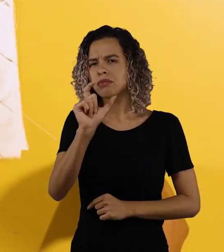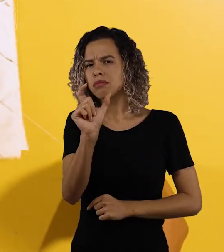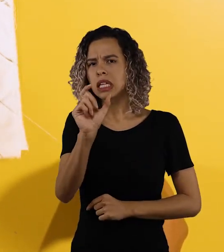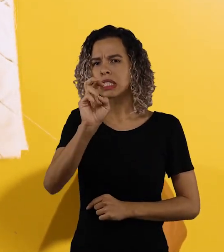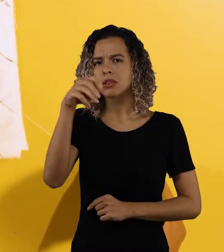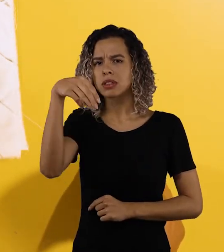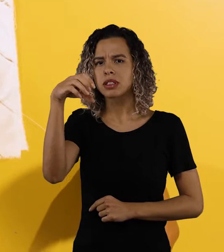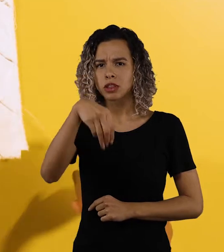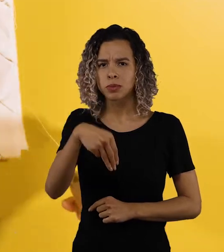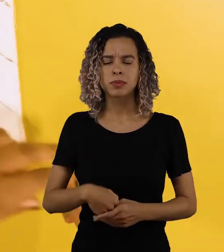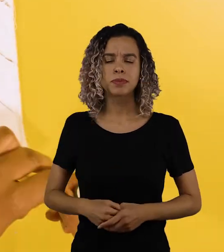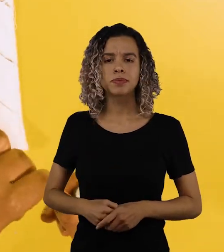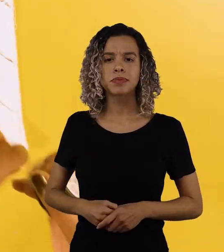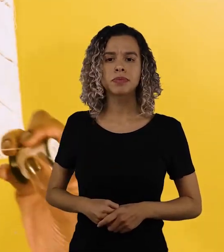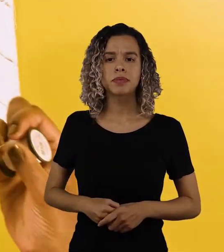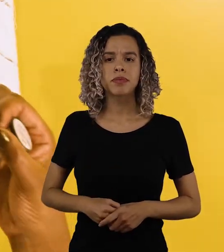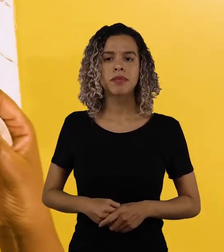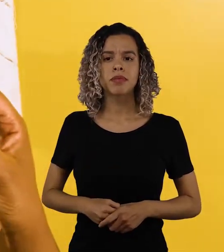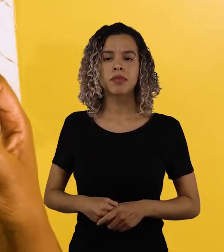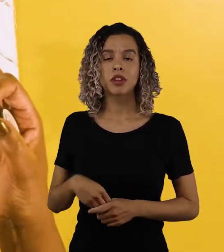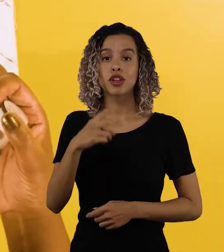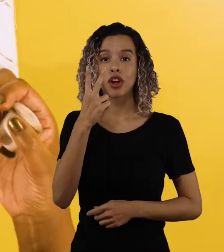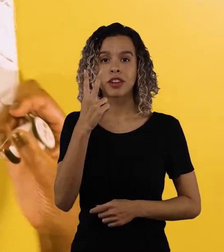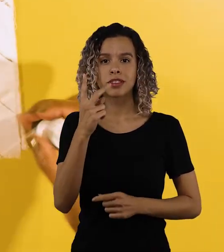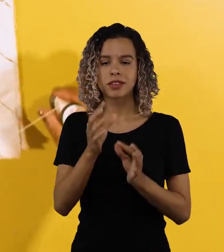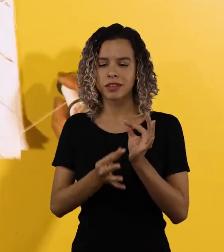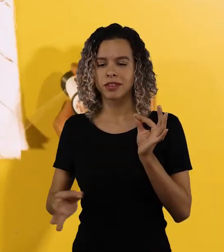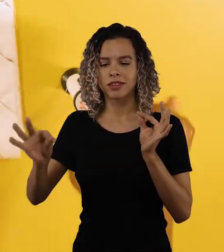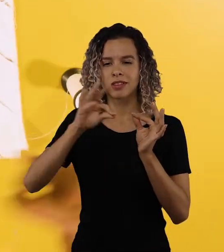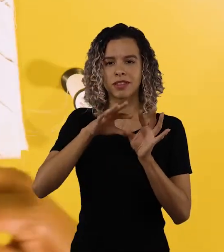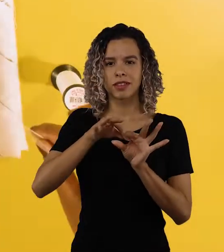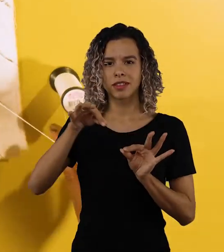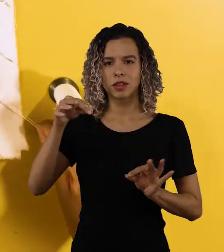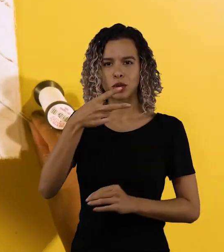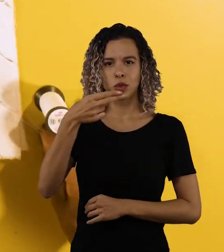menos 5 centímetros. Nós vamos trabalhar com a linha dupla.